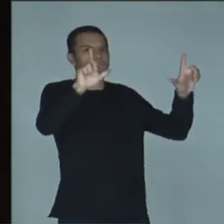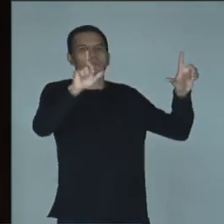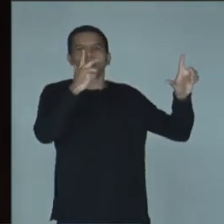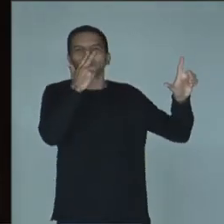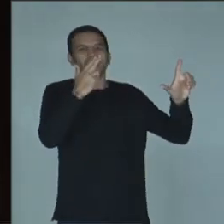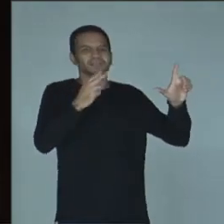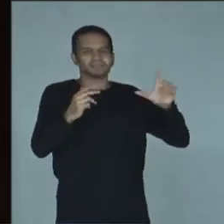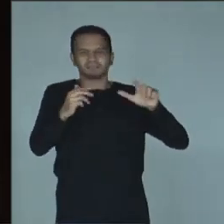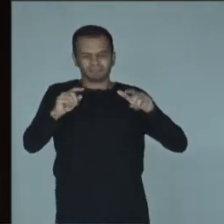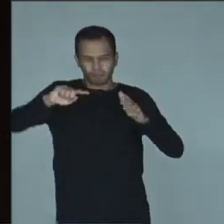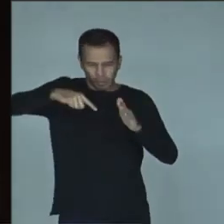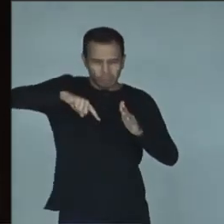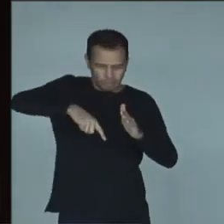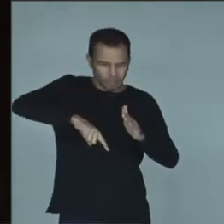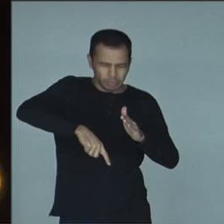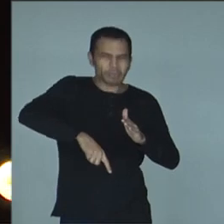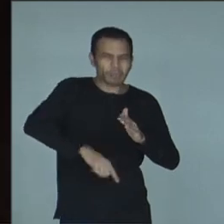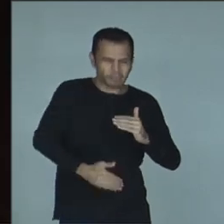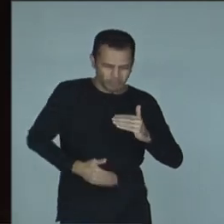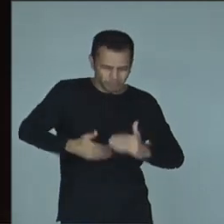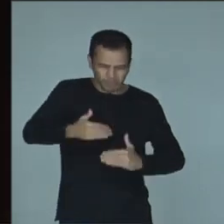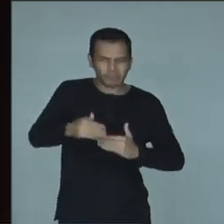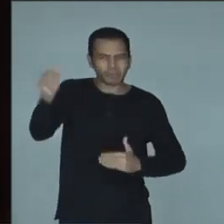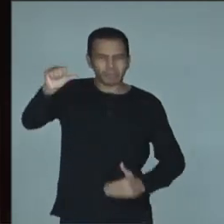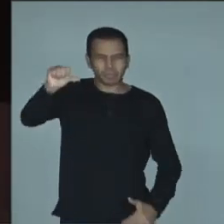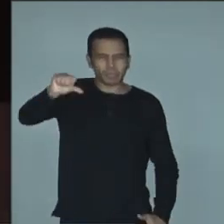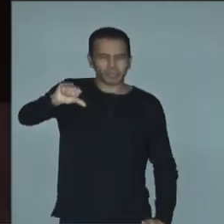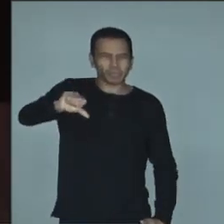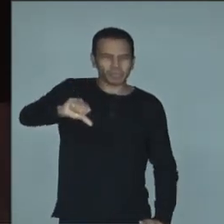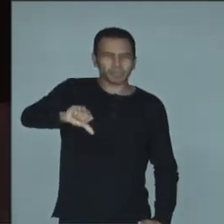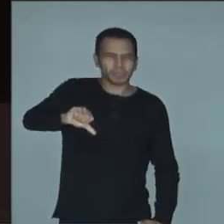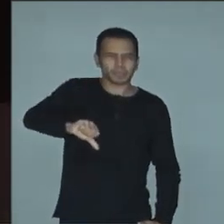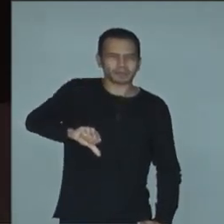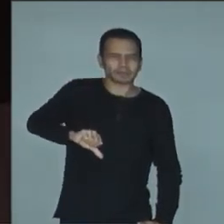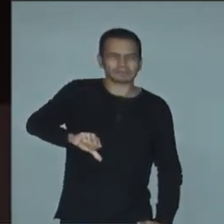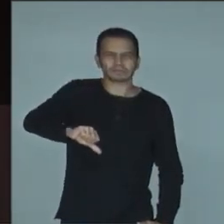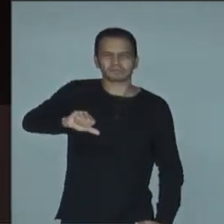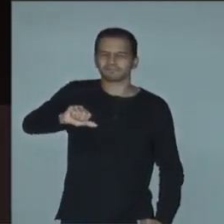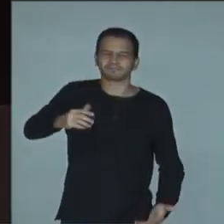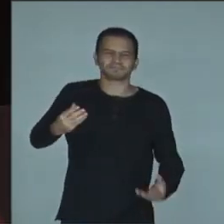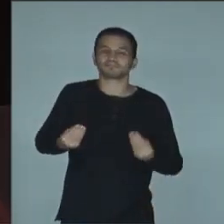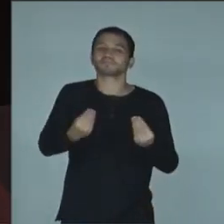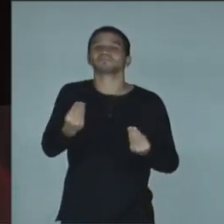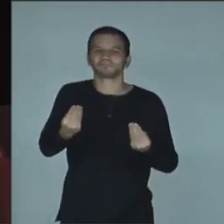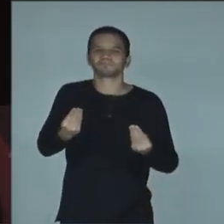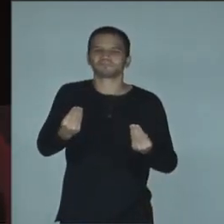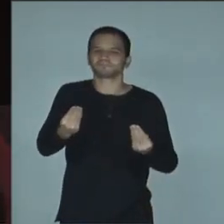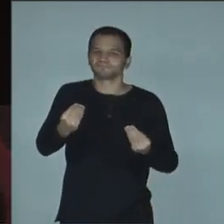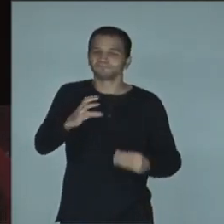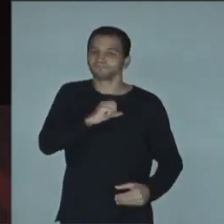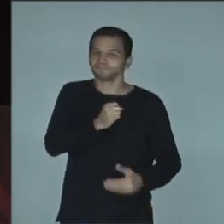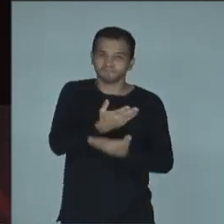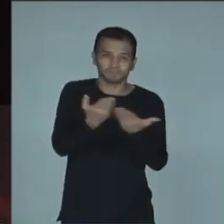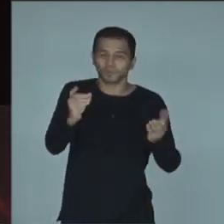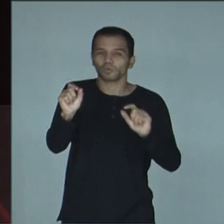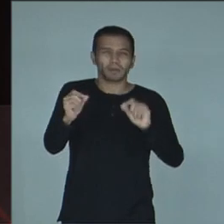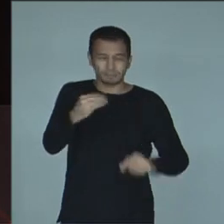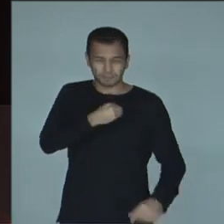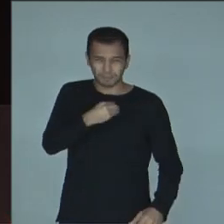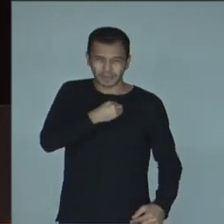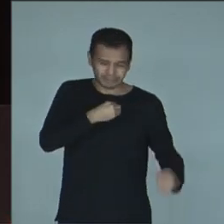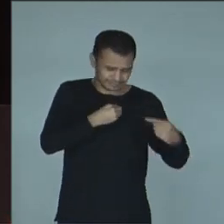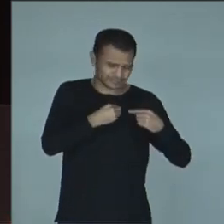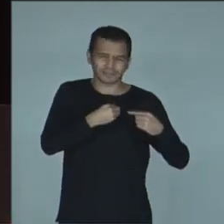numa droga uma maldição Olá queridos a presença do